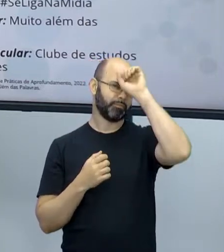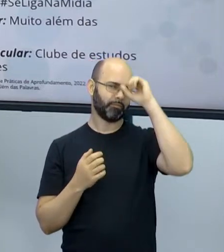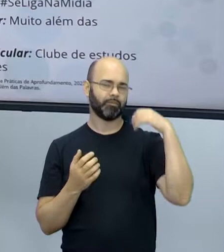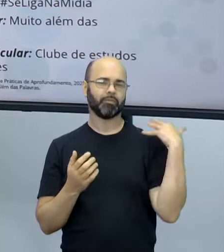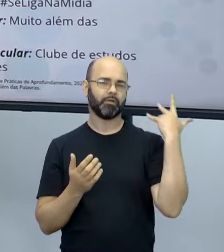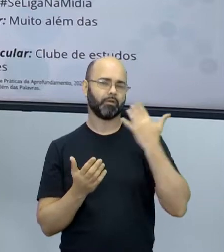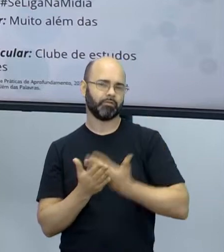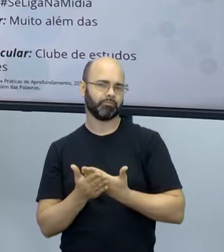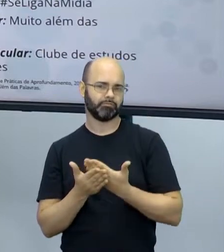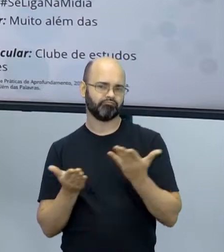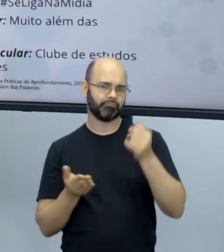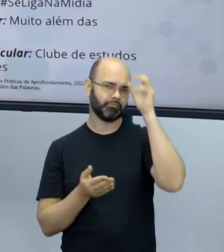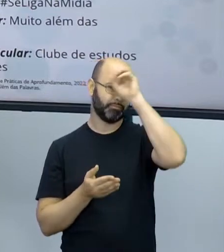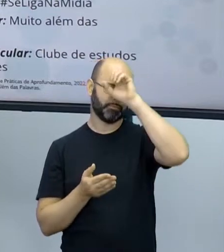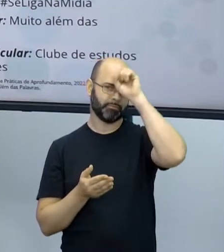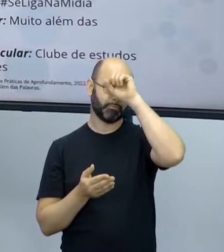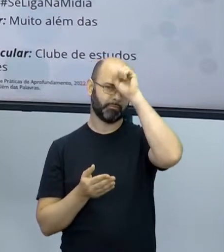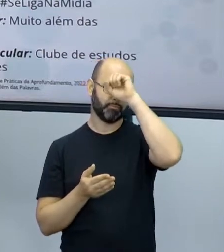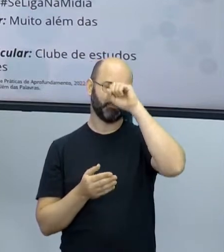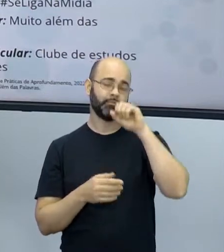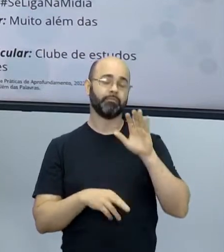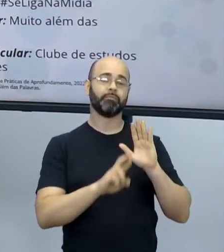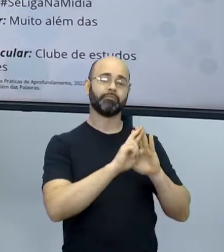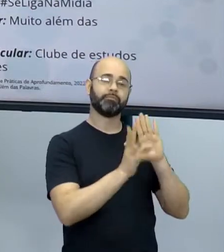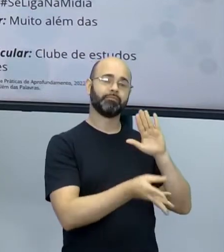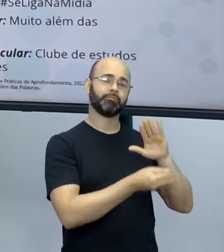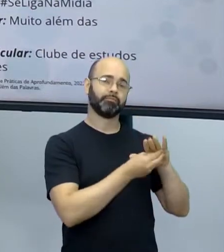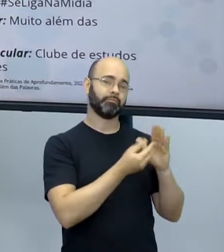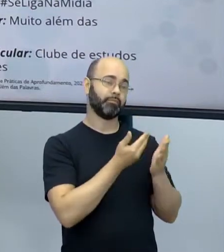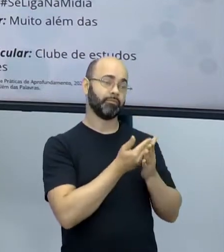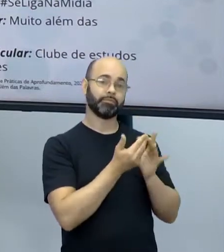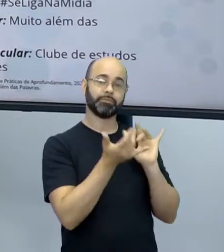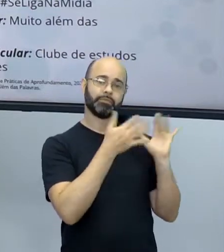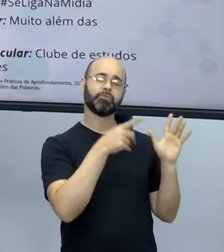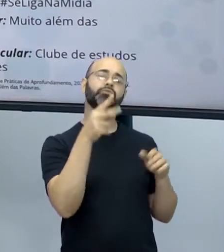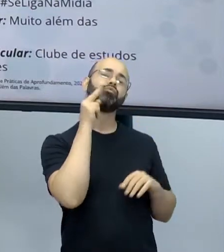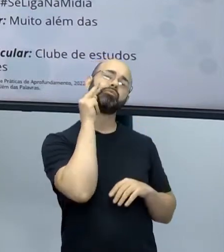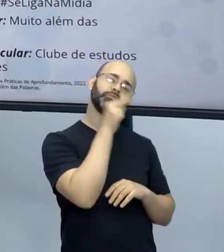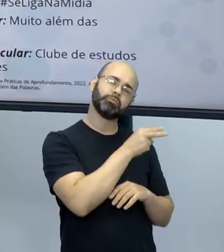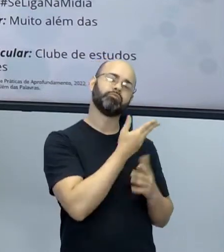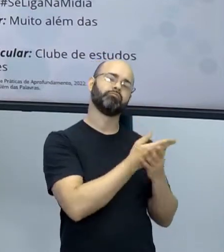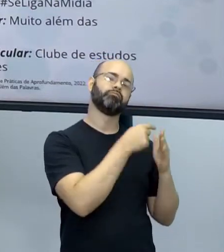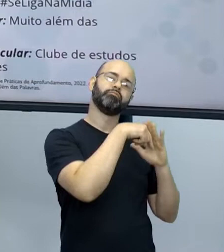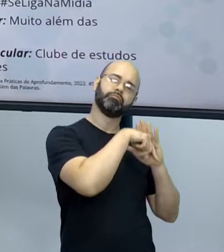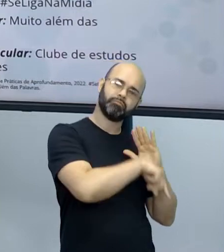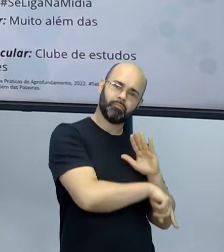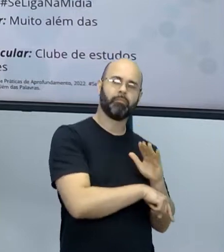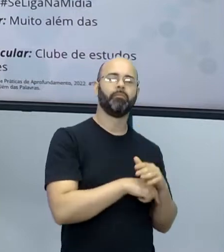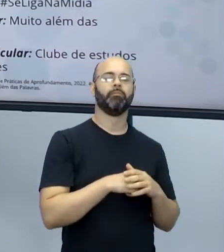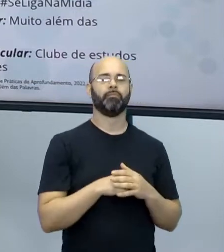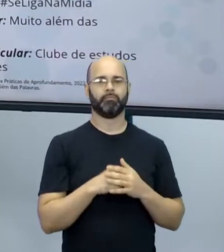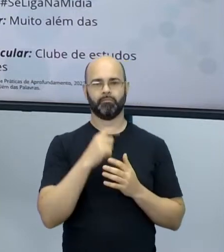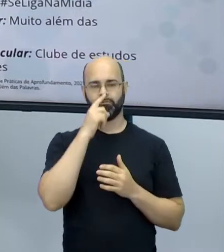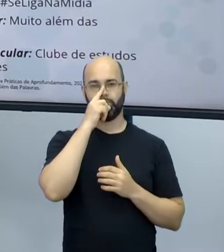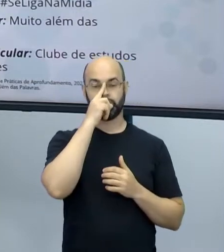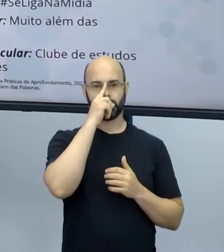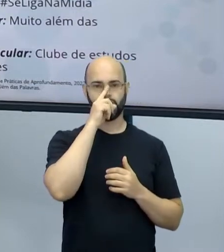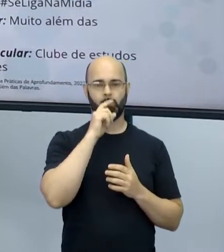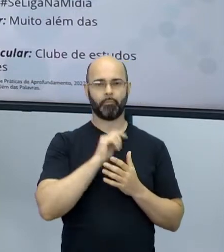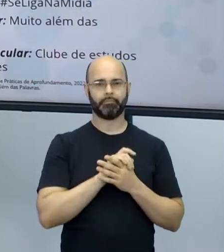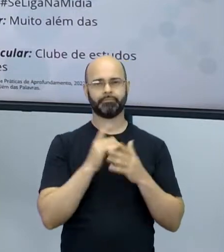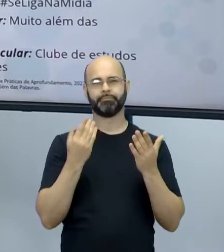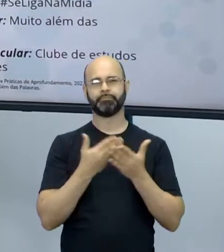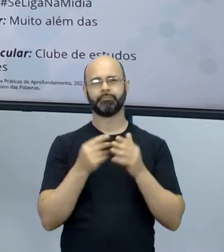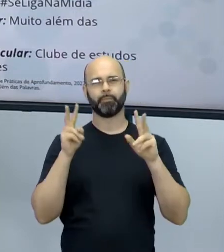aqui. Cara, as aulas estão gravadas, estão no repositório. Volta lá nas aulas, reveja, aprofunda. Muita coisa que a gente apenas citou. A gente falou de